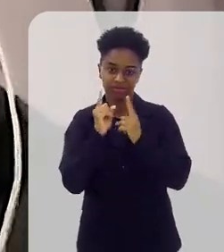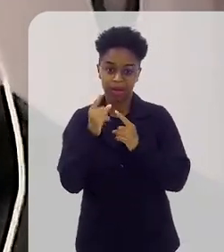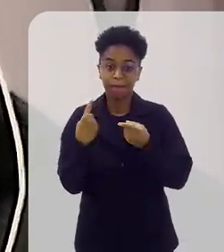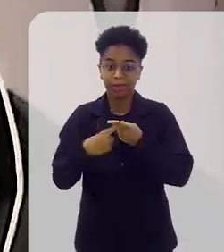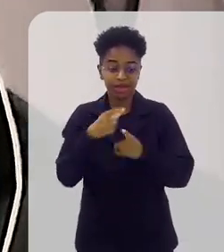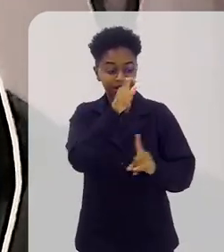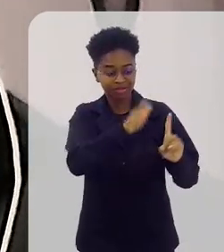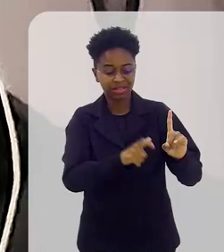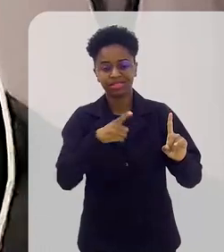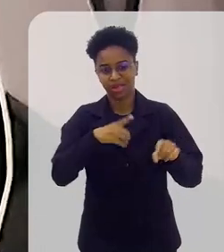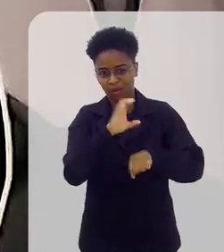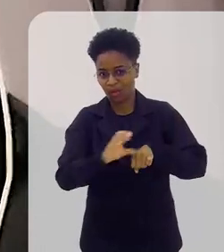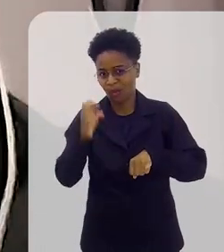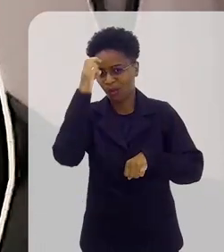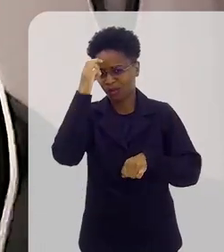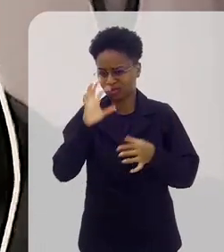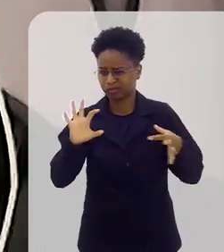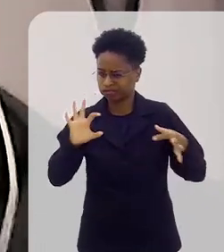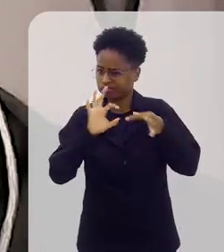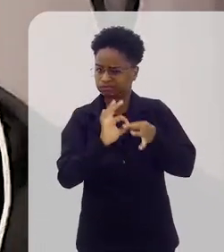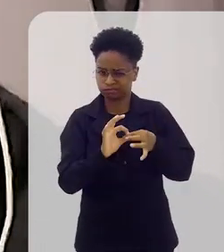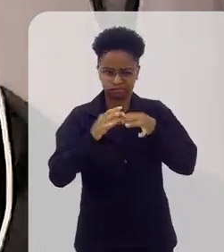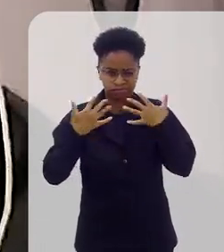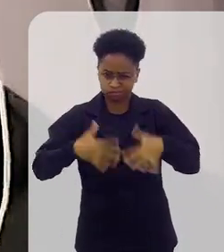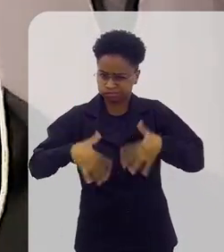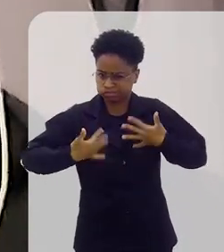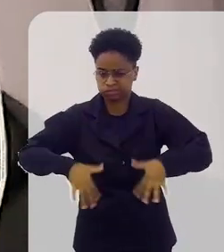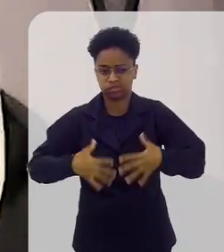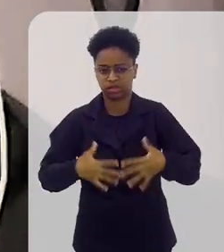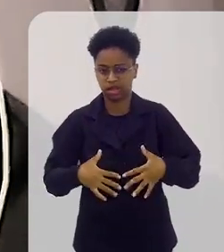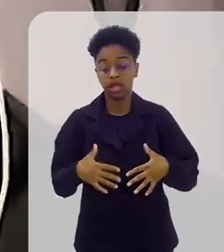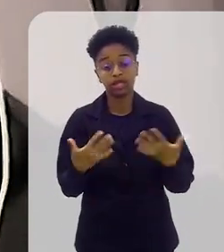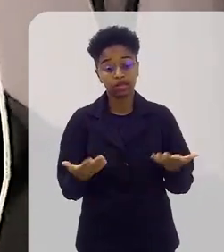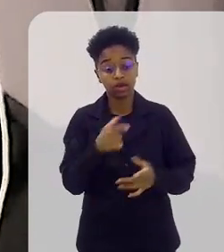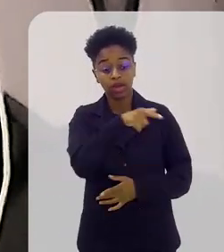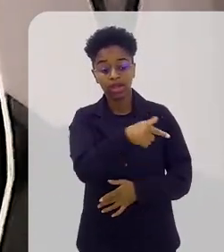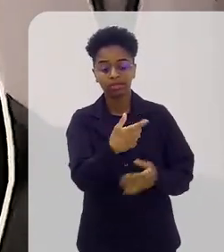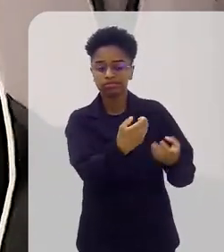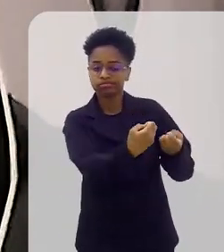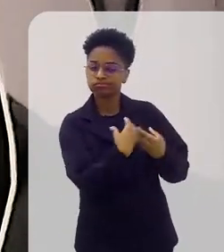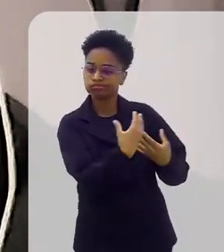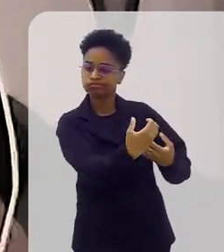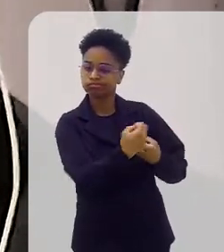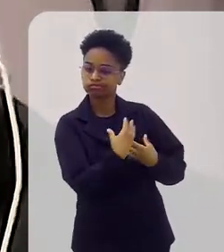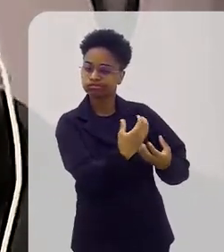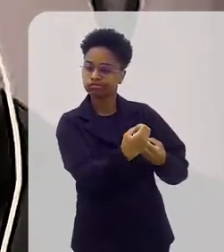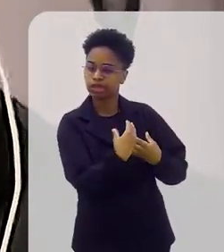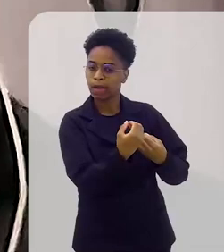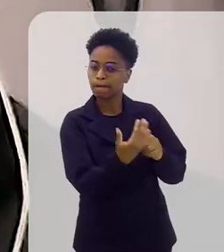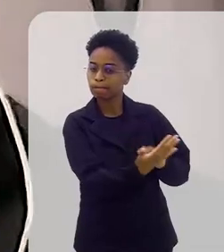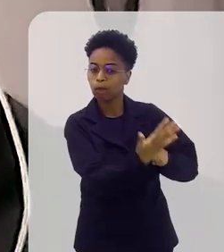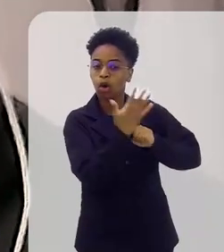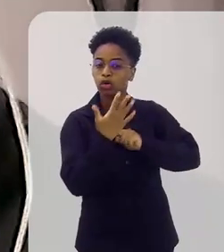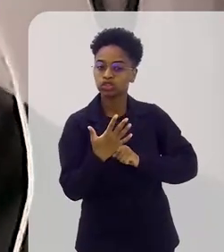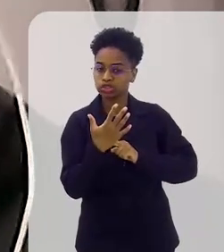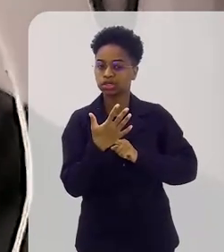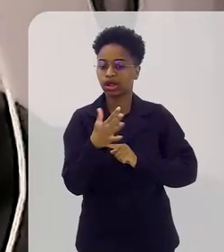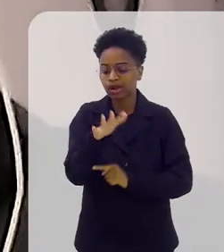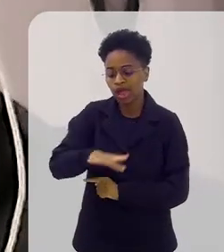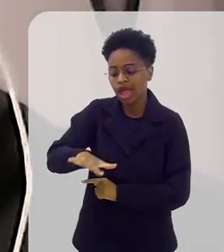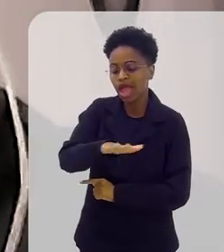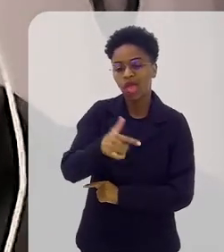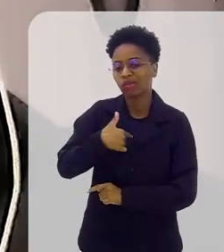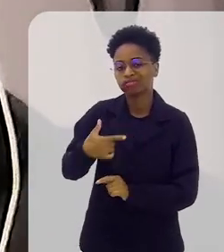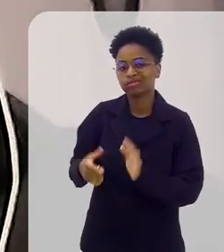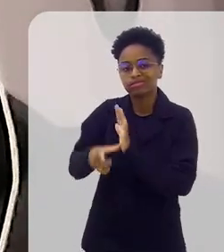E o João, por ter essa cultura vastíssima, ele tinha uma cultura vastíssima, ele começou a me jogar para um